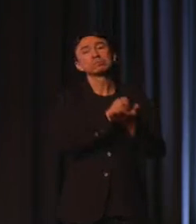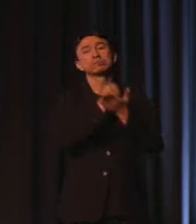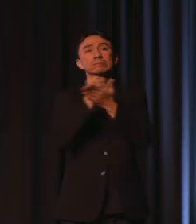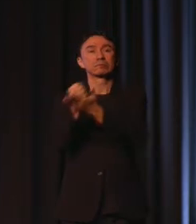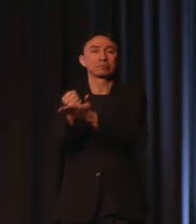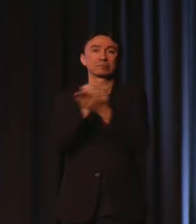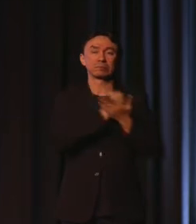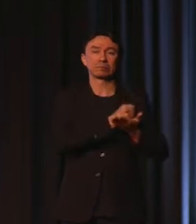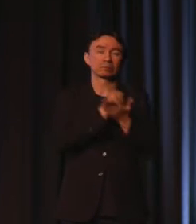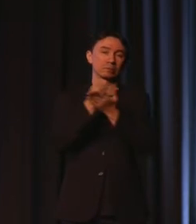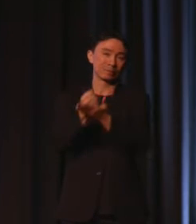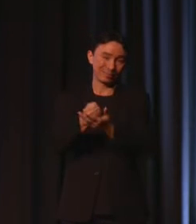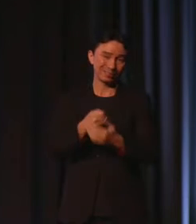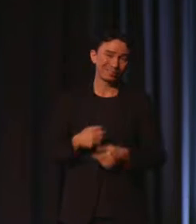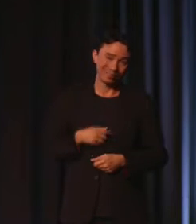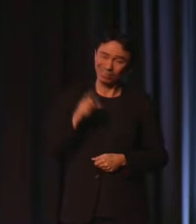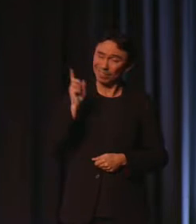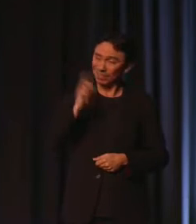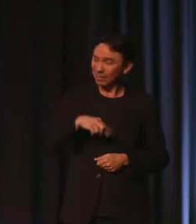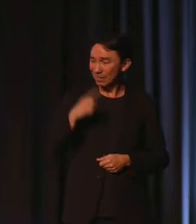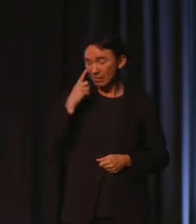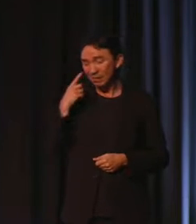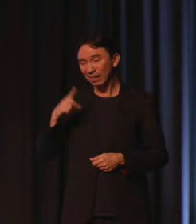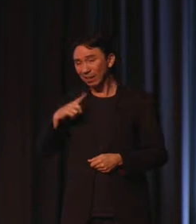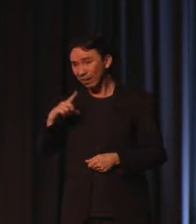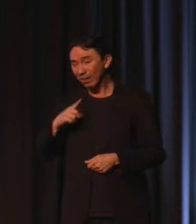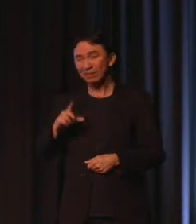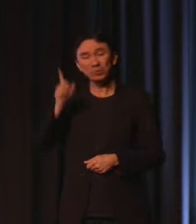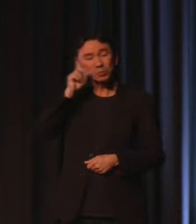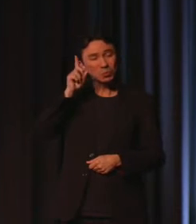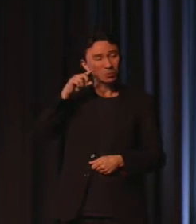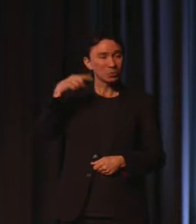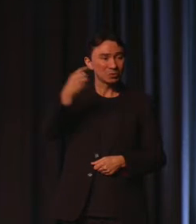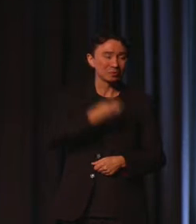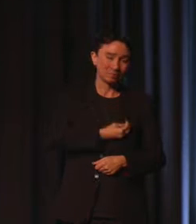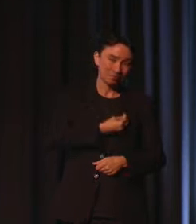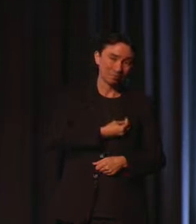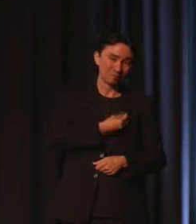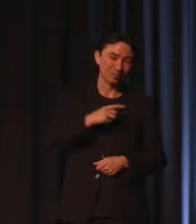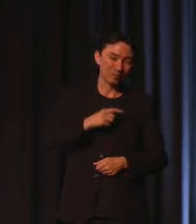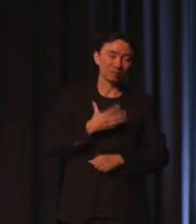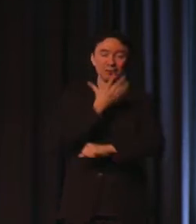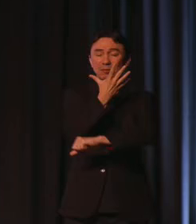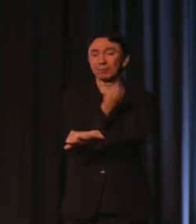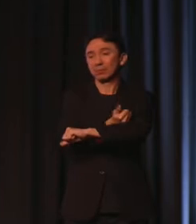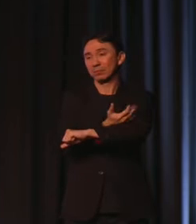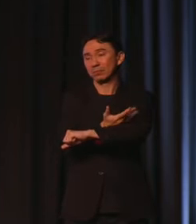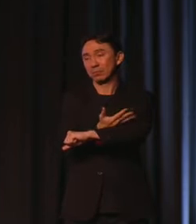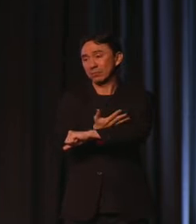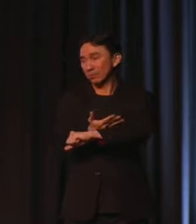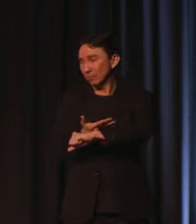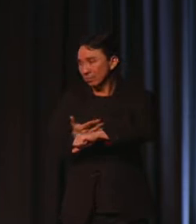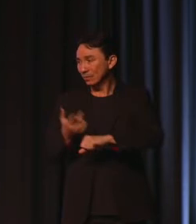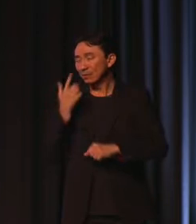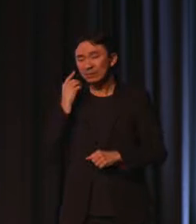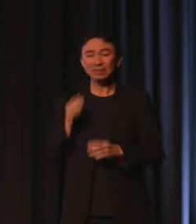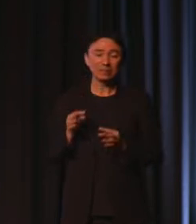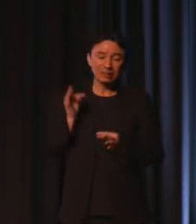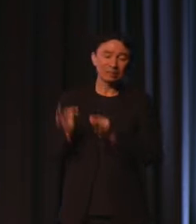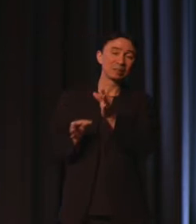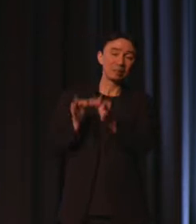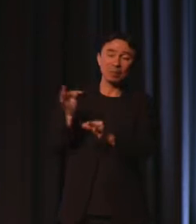dia, né, dessa pessoa que vive com hemofilia. Tá? Perfeito. Qual é aí o tratamento profilático,